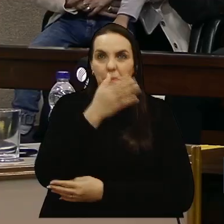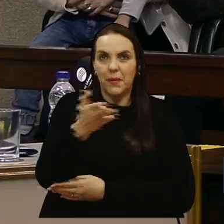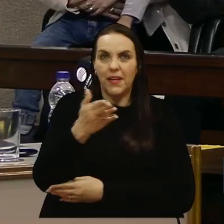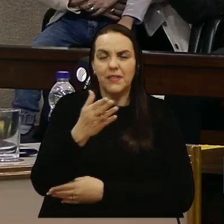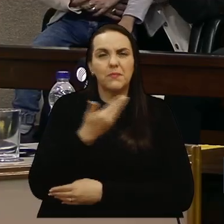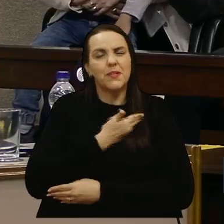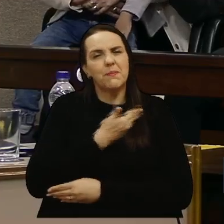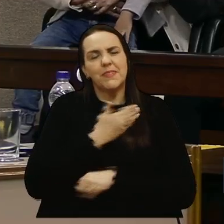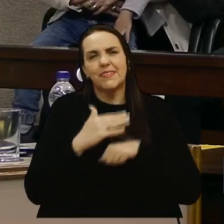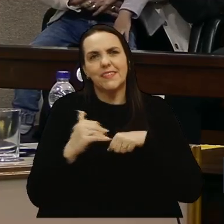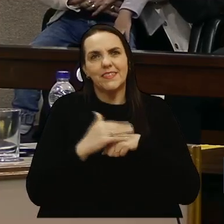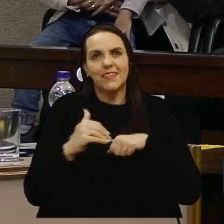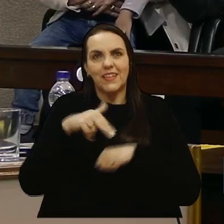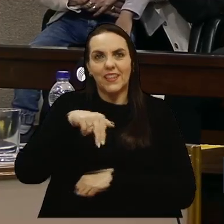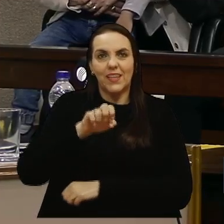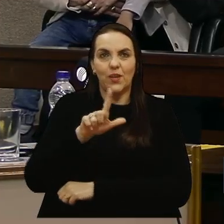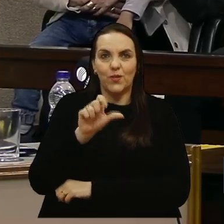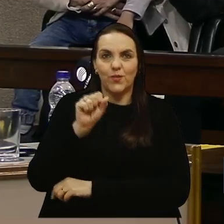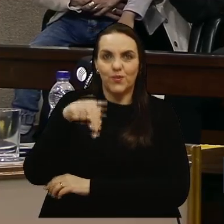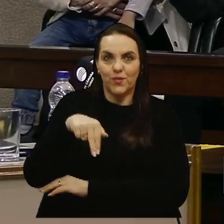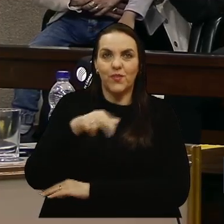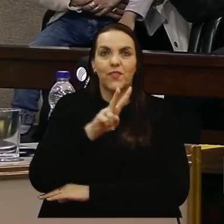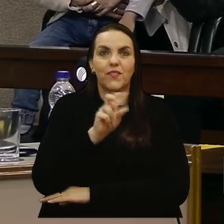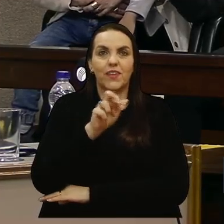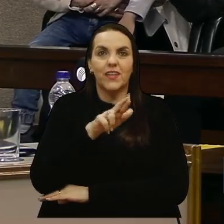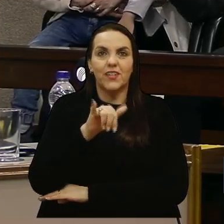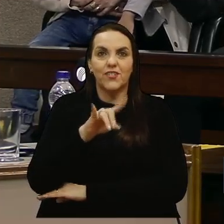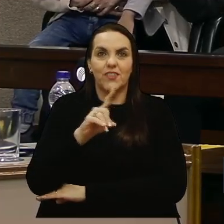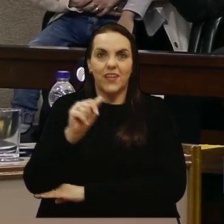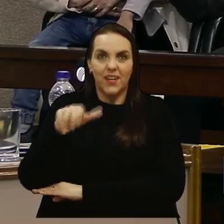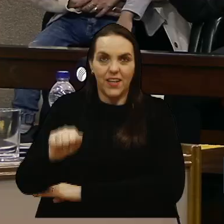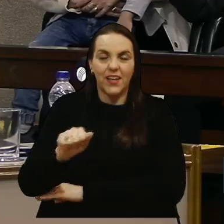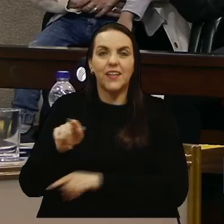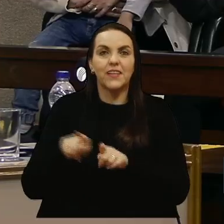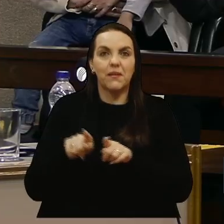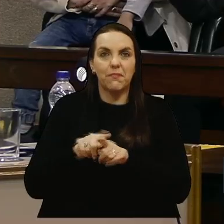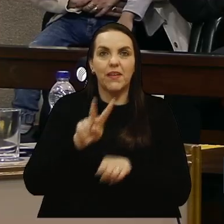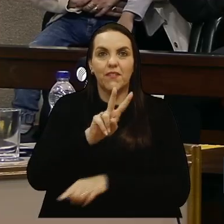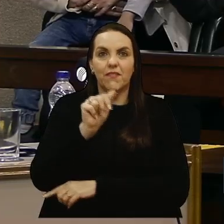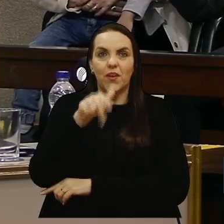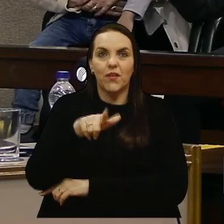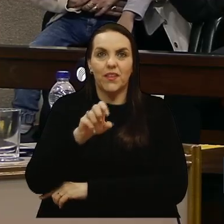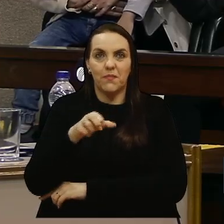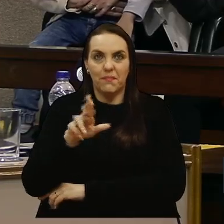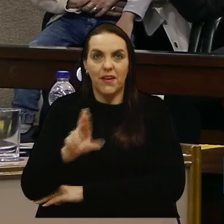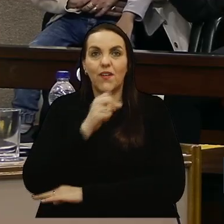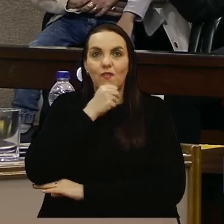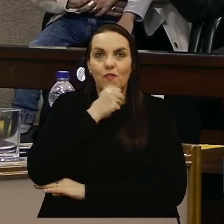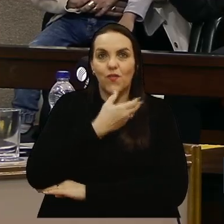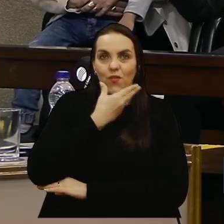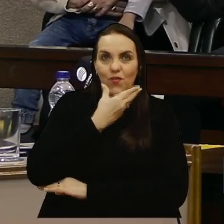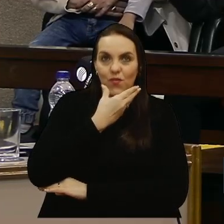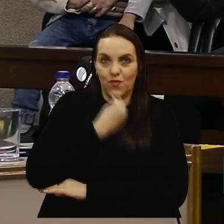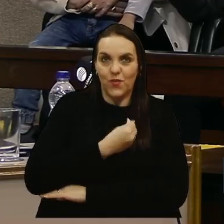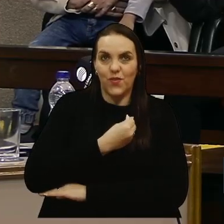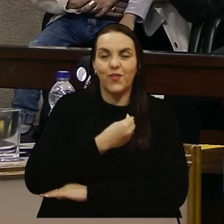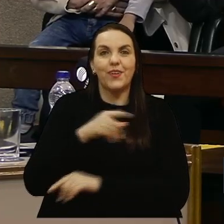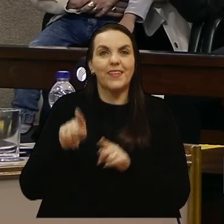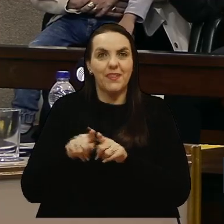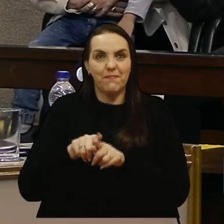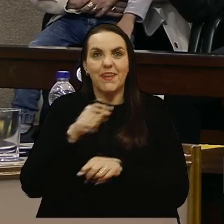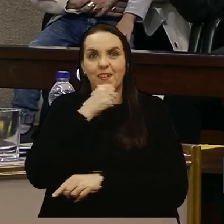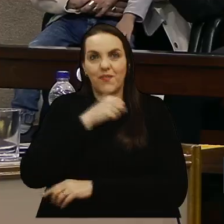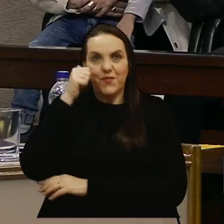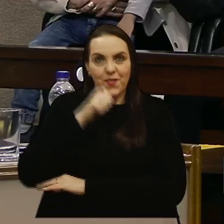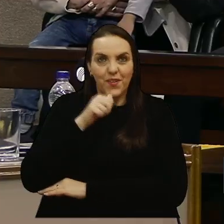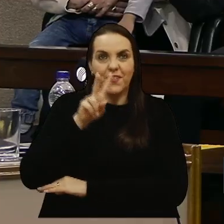a Viridiana, o Valdemar de Lima, nosso conhecido dessa casa, inclusive, que é avô, os avós também estão aqui, a